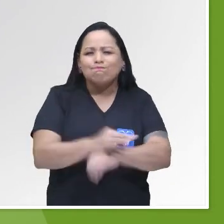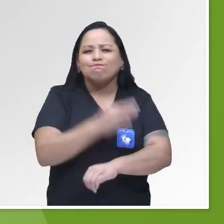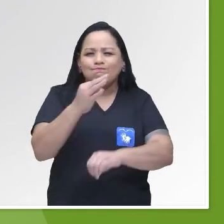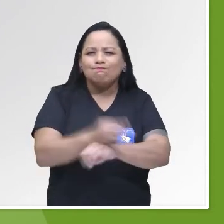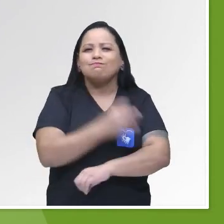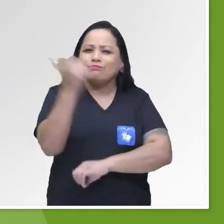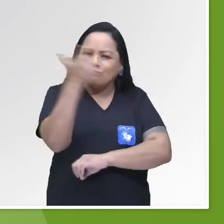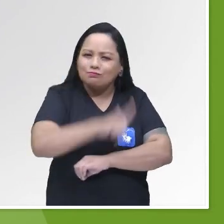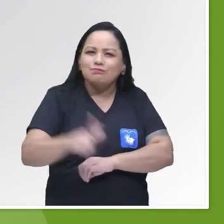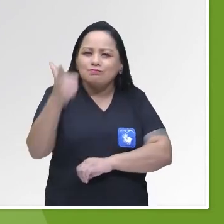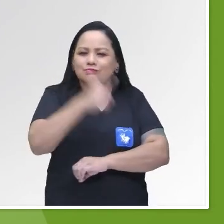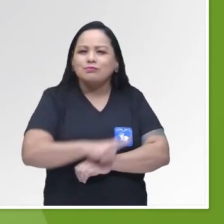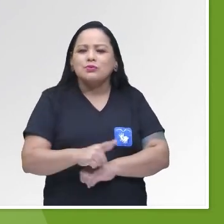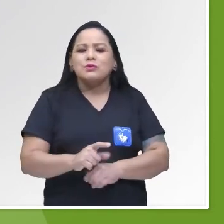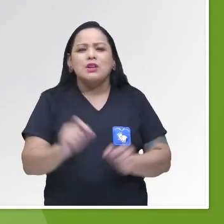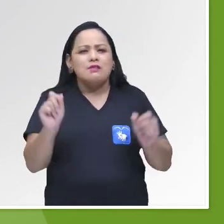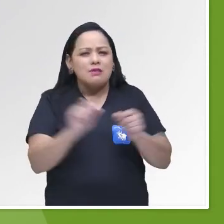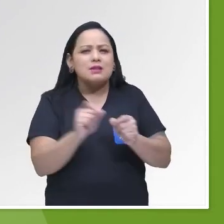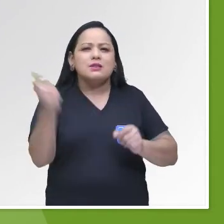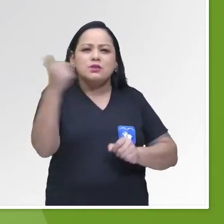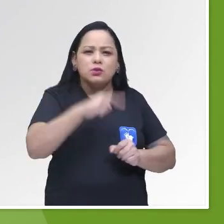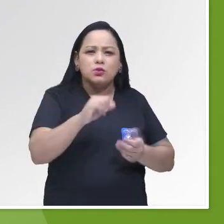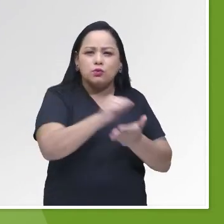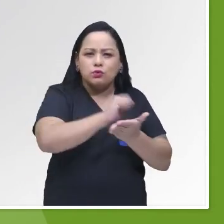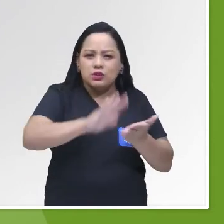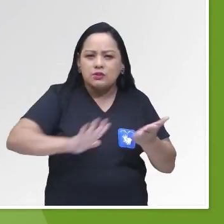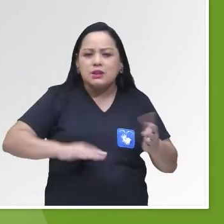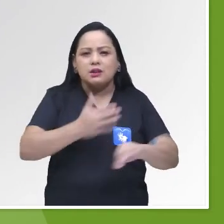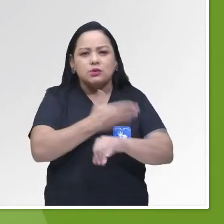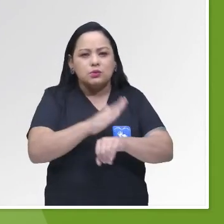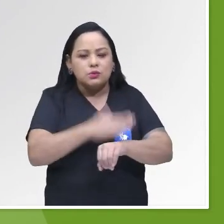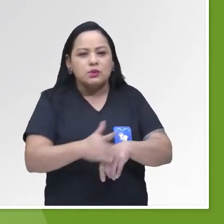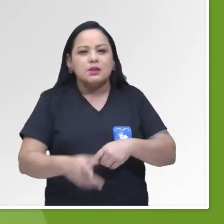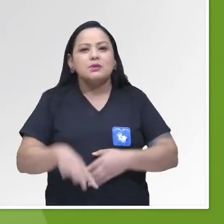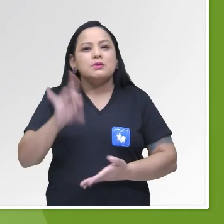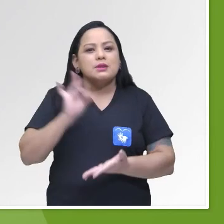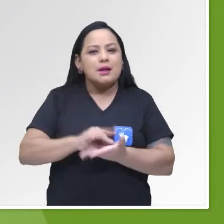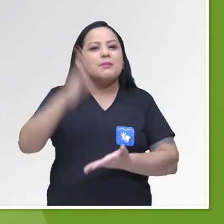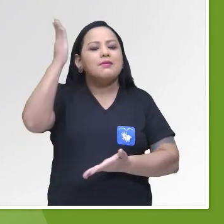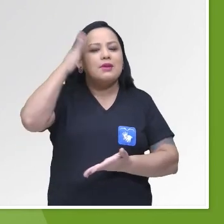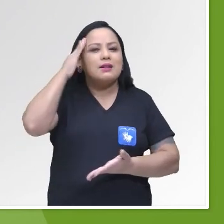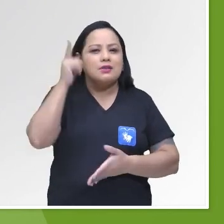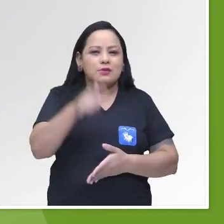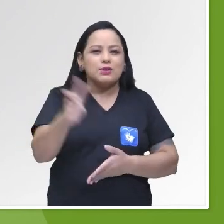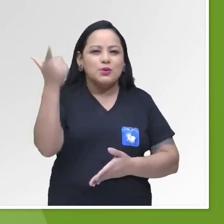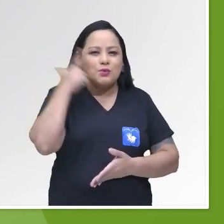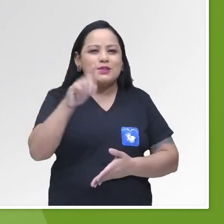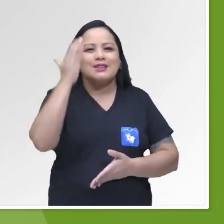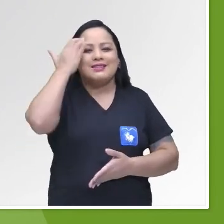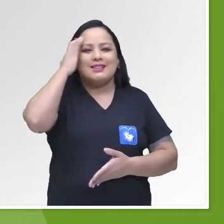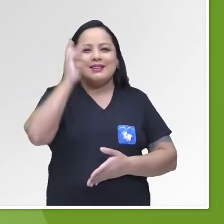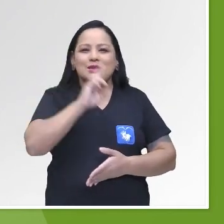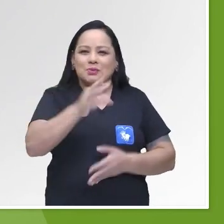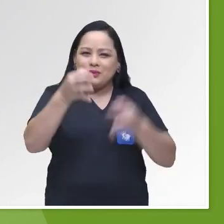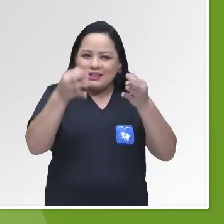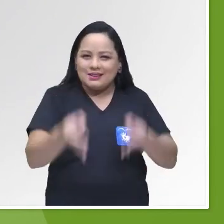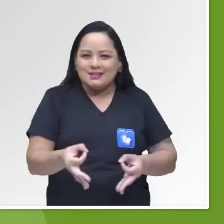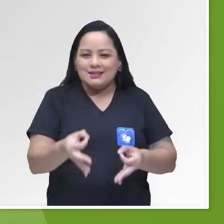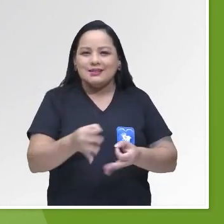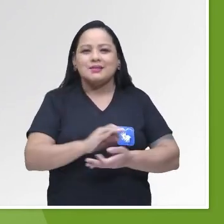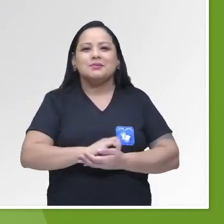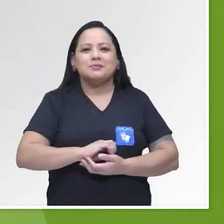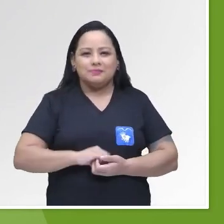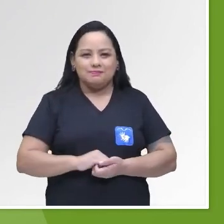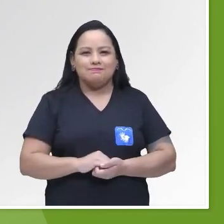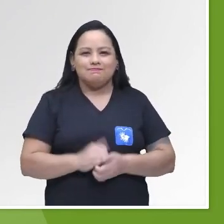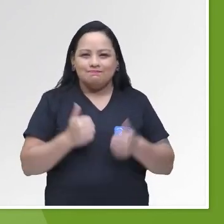novamente, refaçam essa atividade. Eu tenho certeza que vocês vão conseguir fazer os